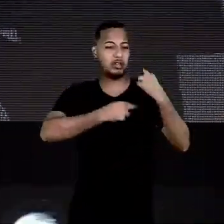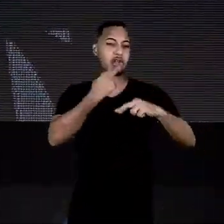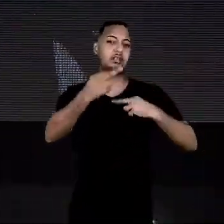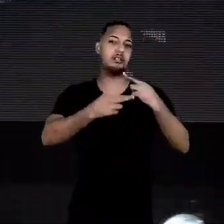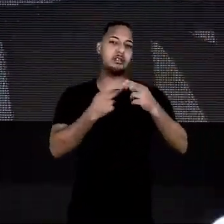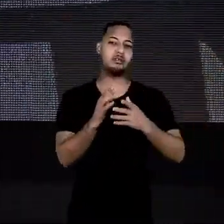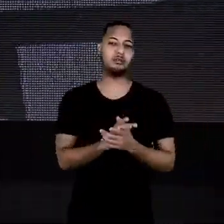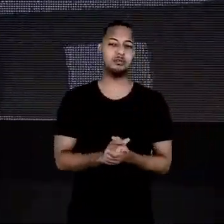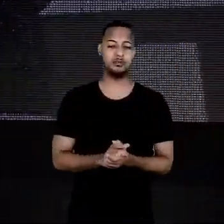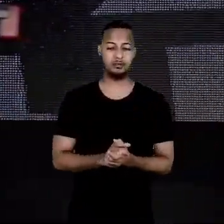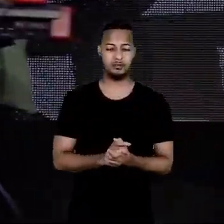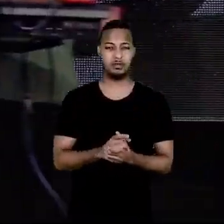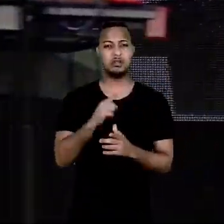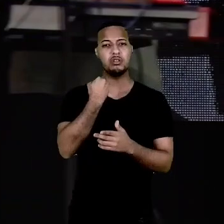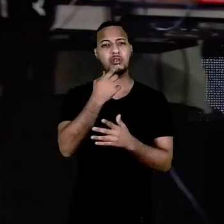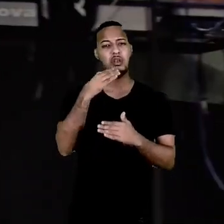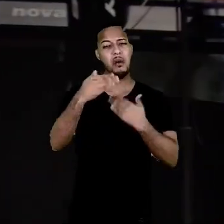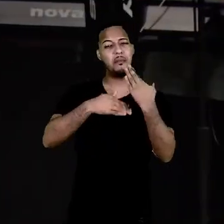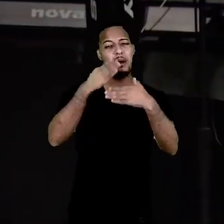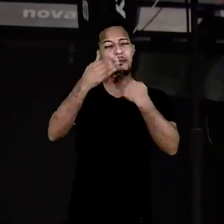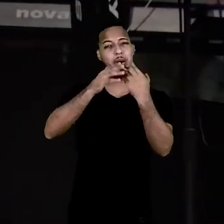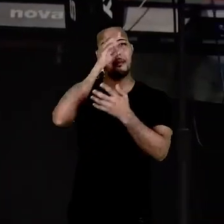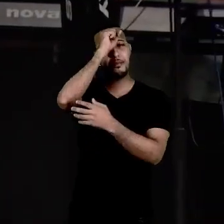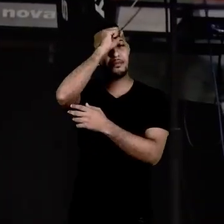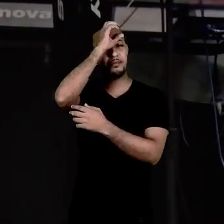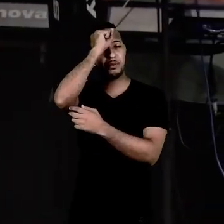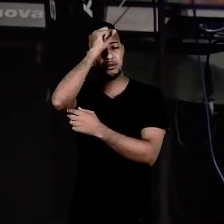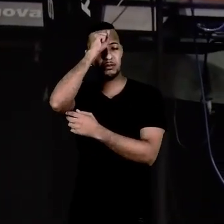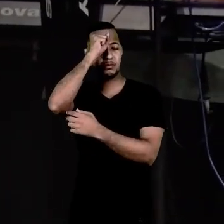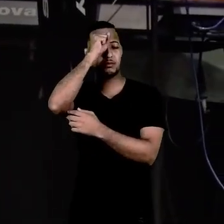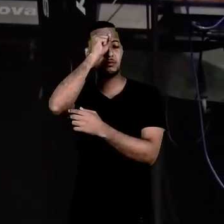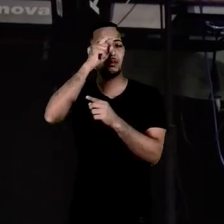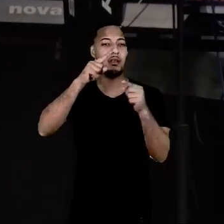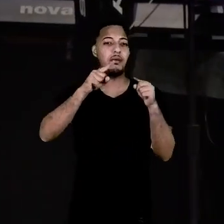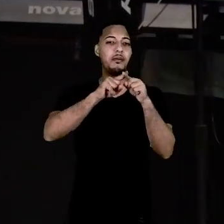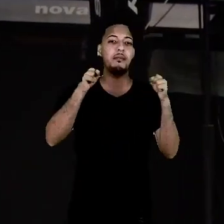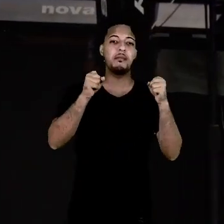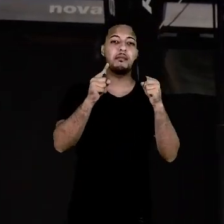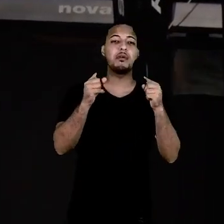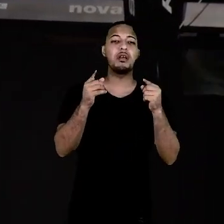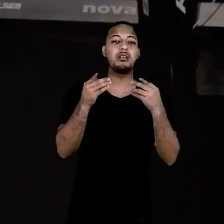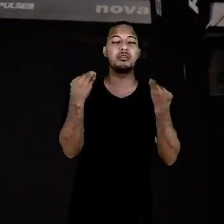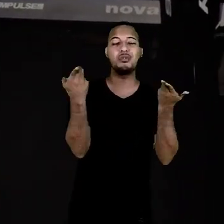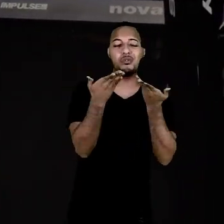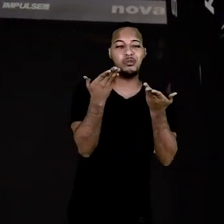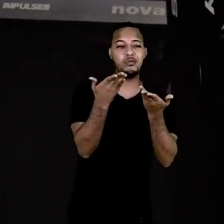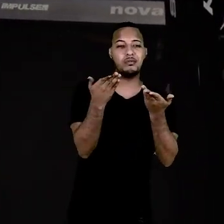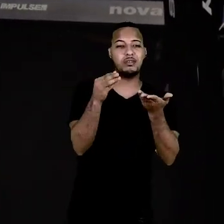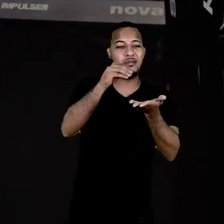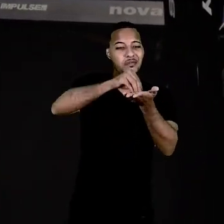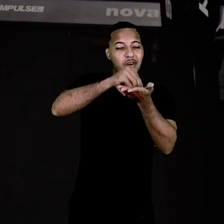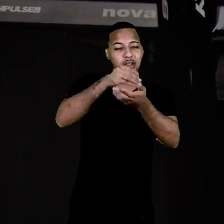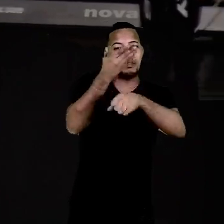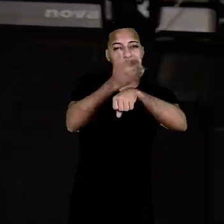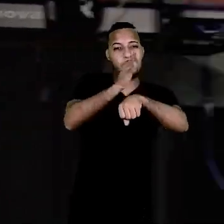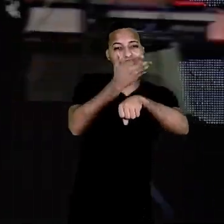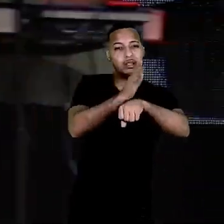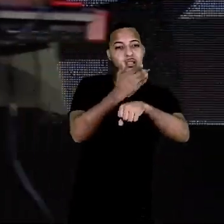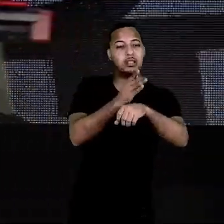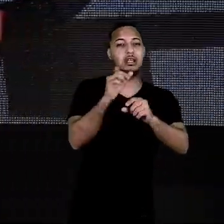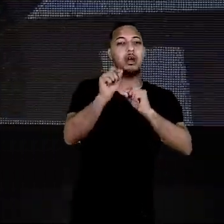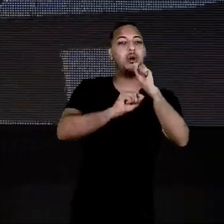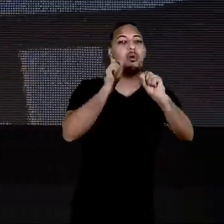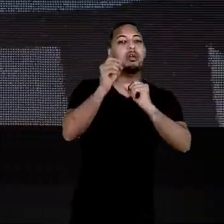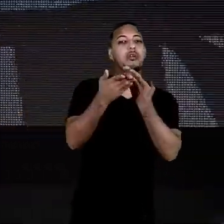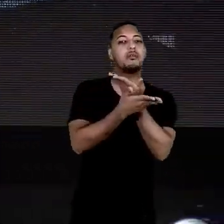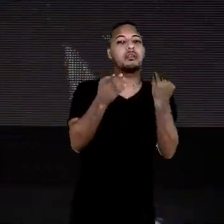aqui conhecemos e aprendemos com a pastora Thalita. Mas talvez você não tenha colocado em prática aquilo que você aprende. Talvez você